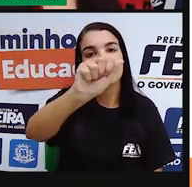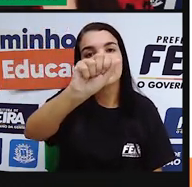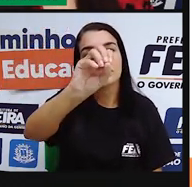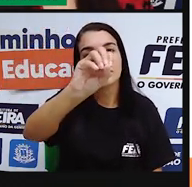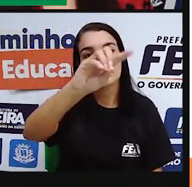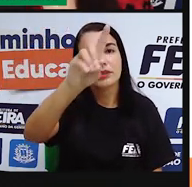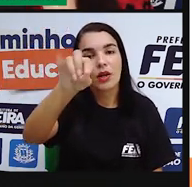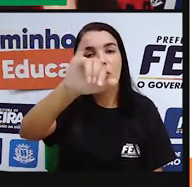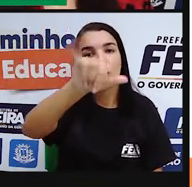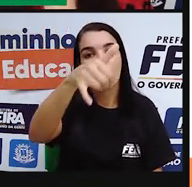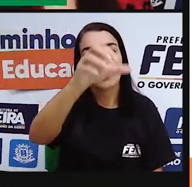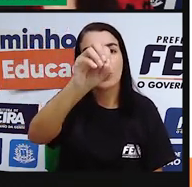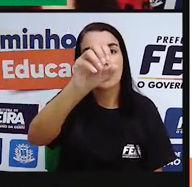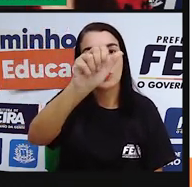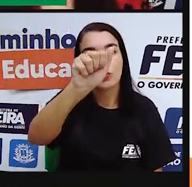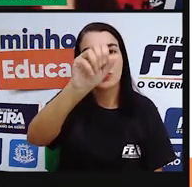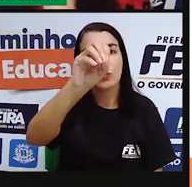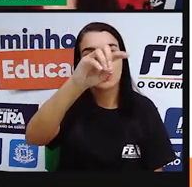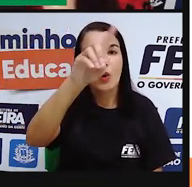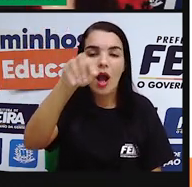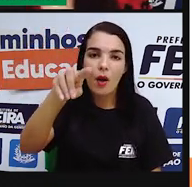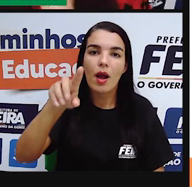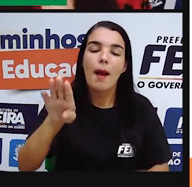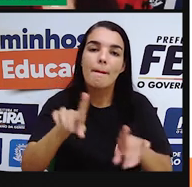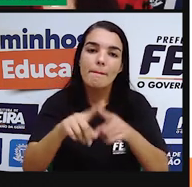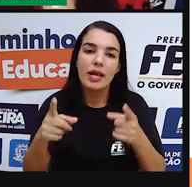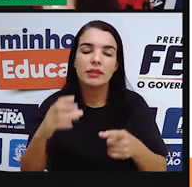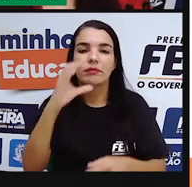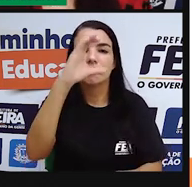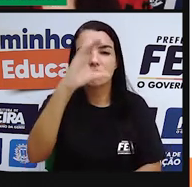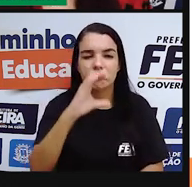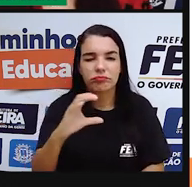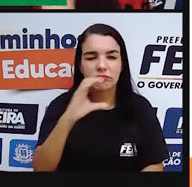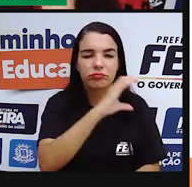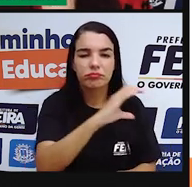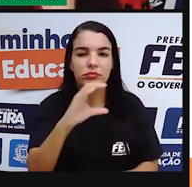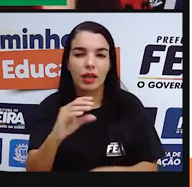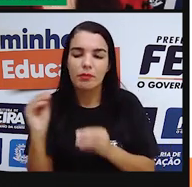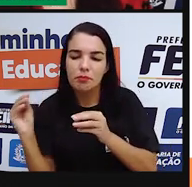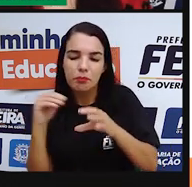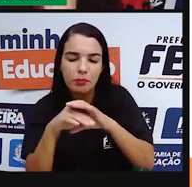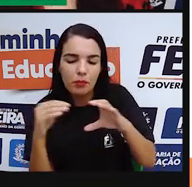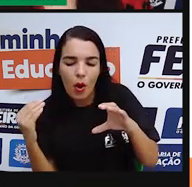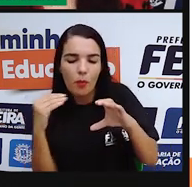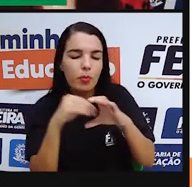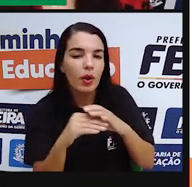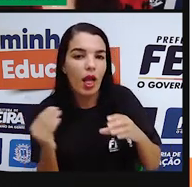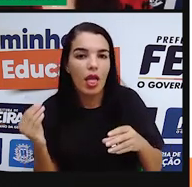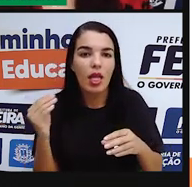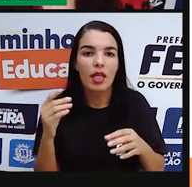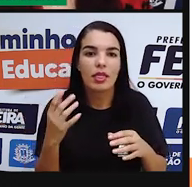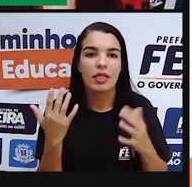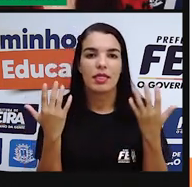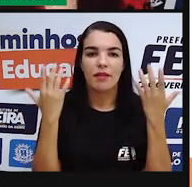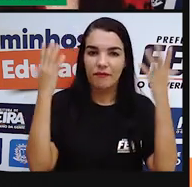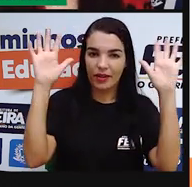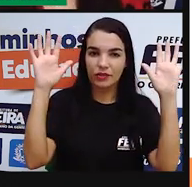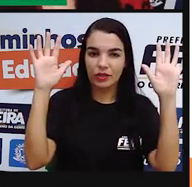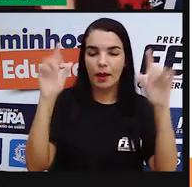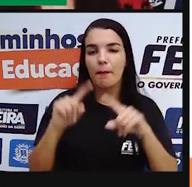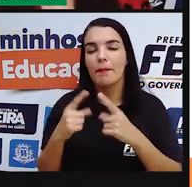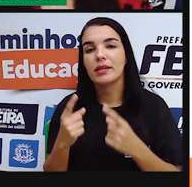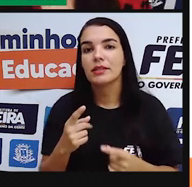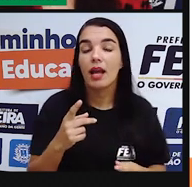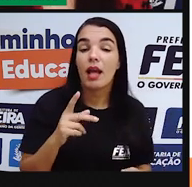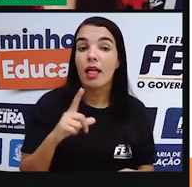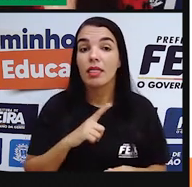igreja, posteriormente, foi colocando alguns elementos religiosos dentro dessa festividade. Mas era uma